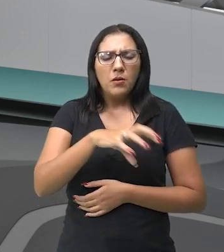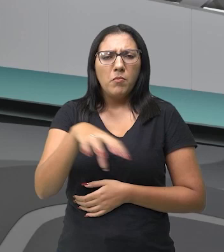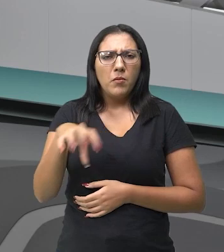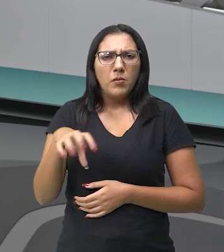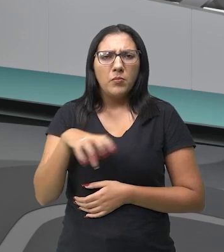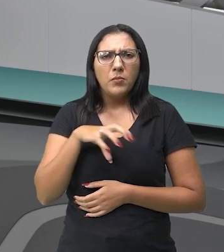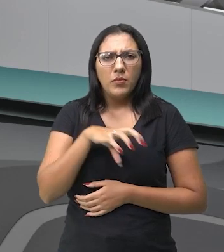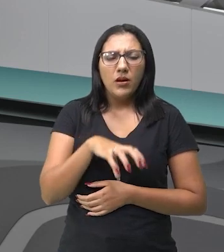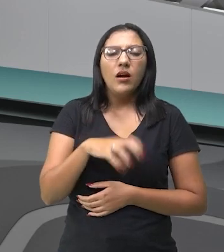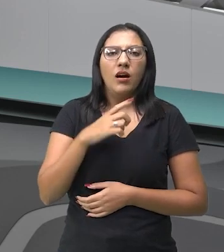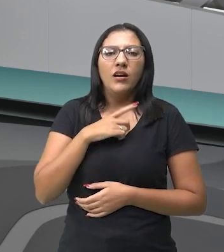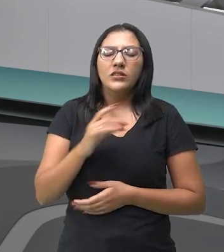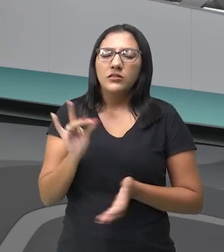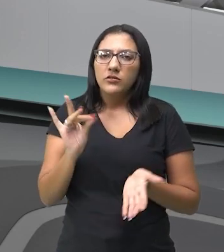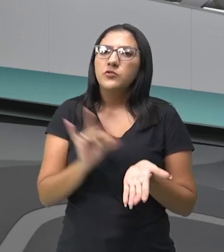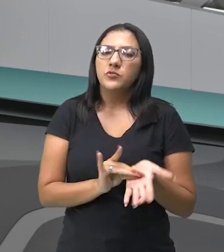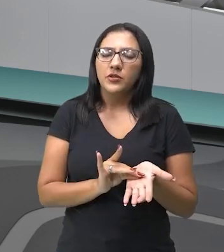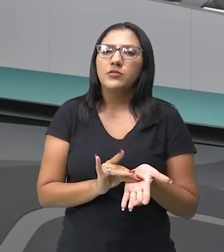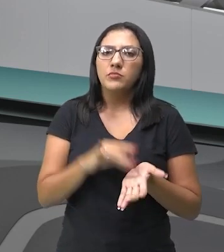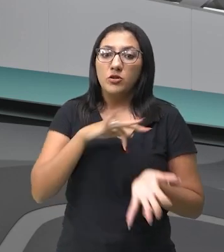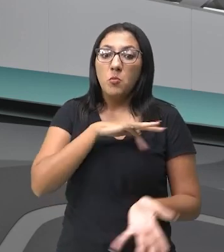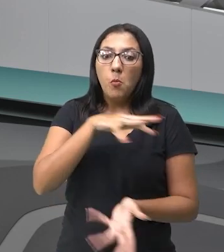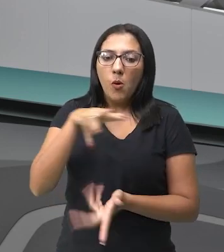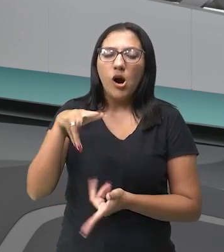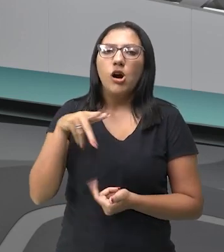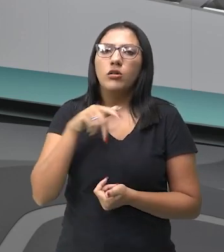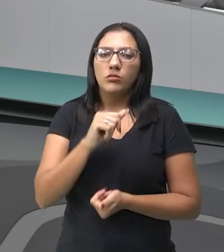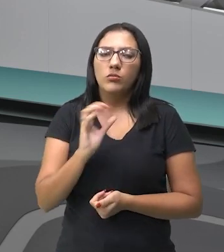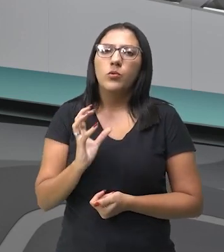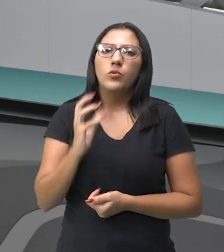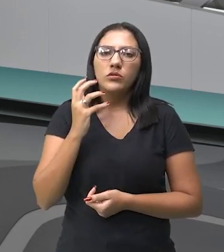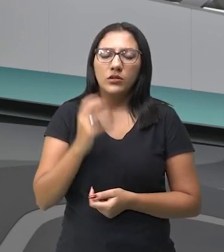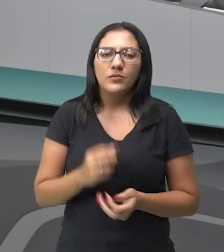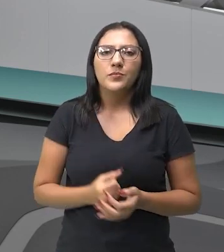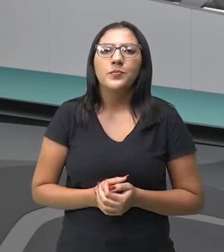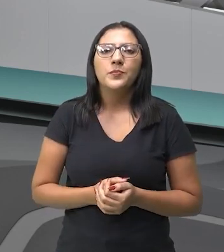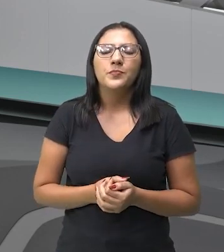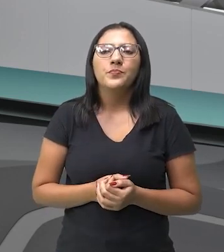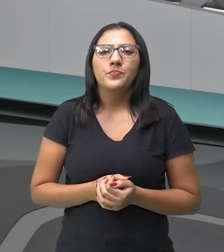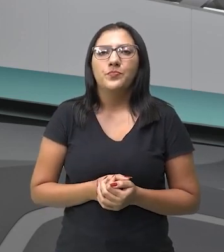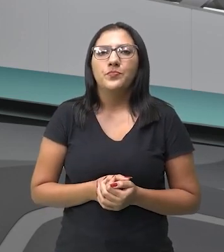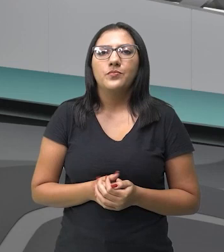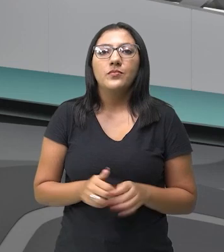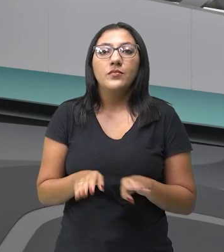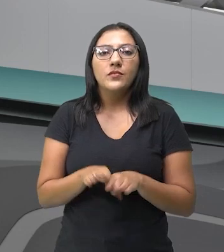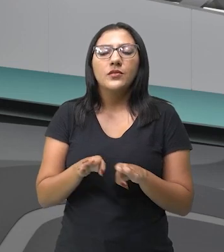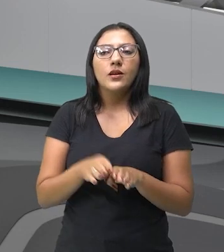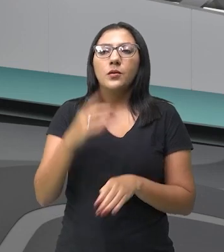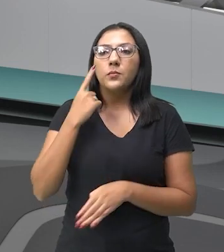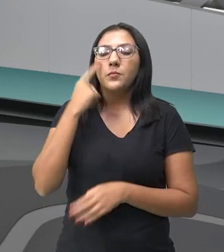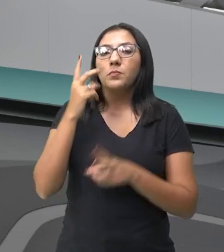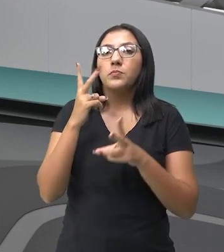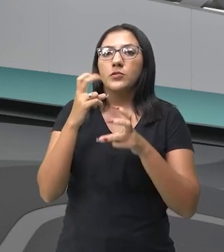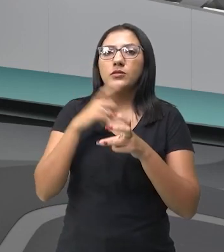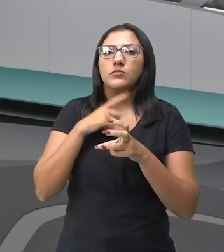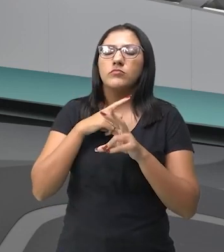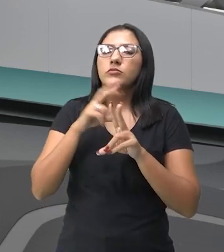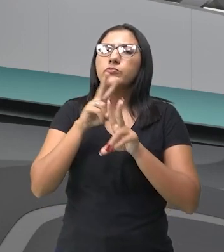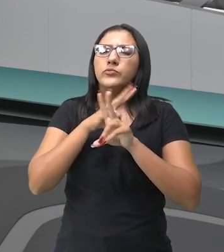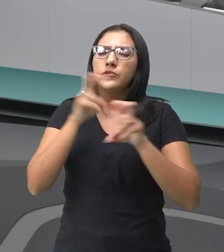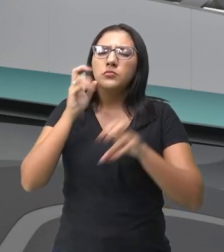questão do tabagismo, ele vai a todo momento trazendo elementos visuais que remetam à questão do cigarro e do